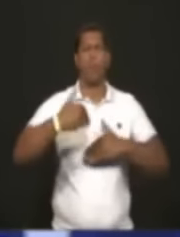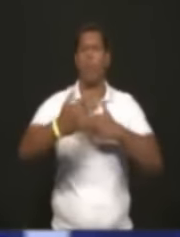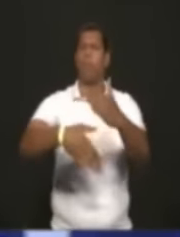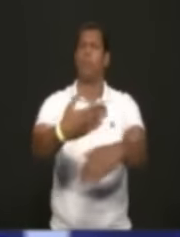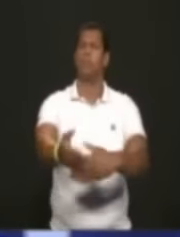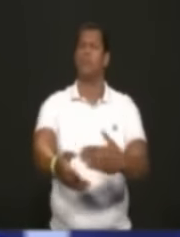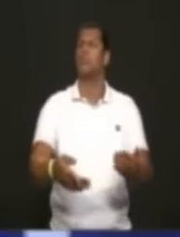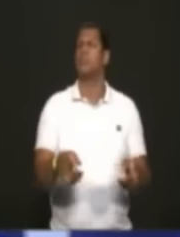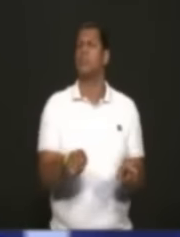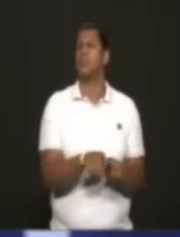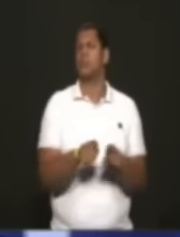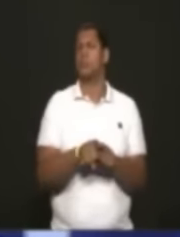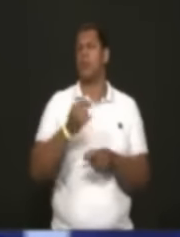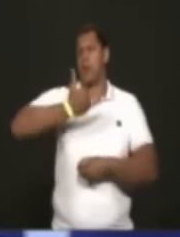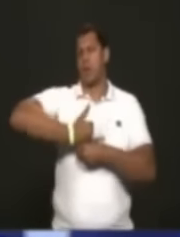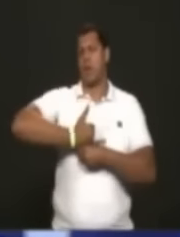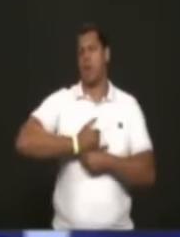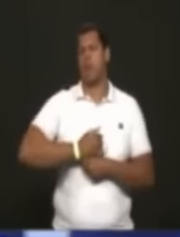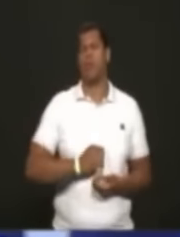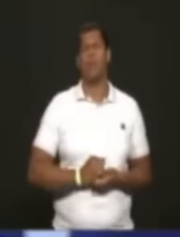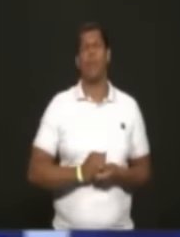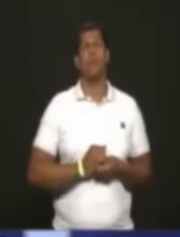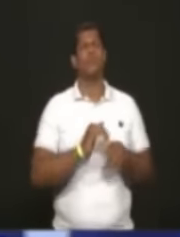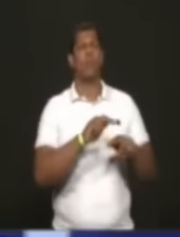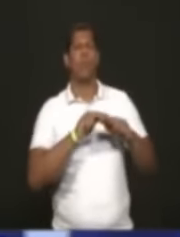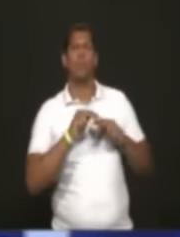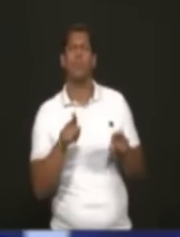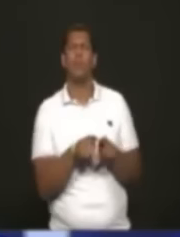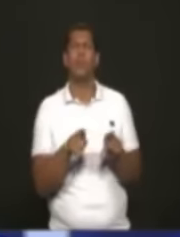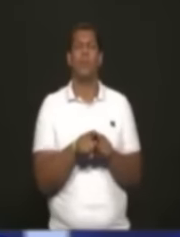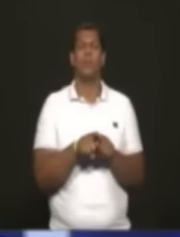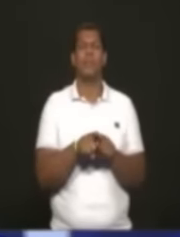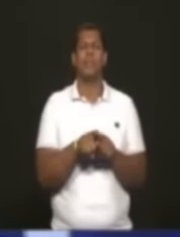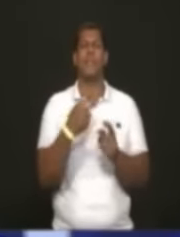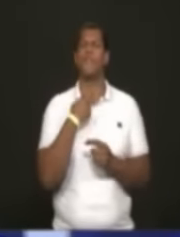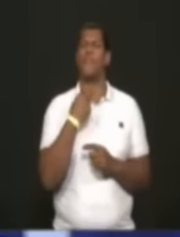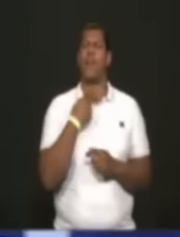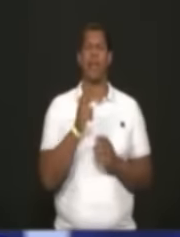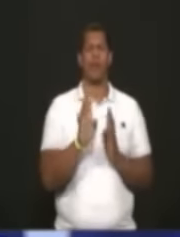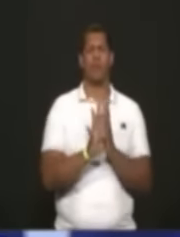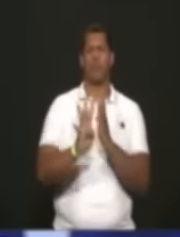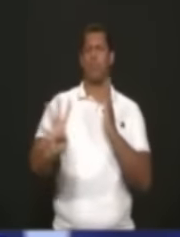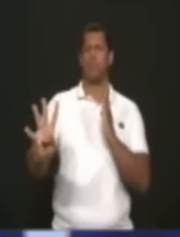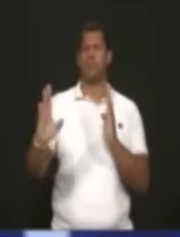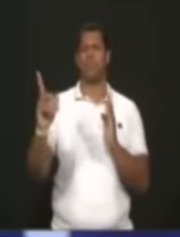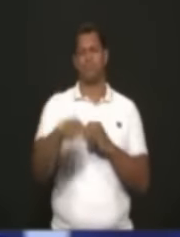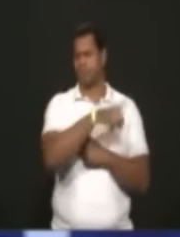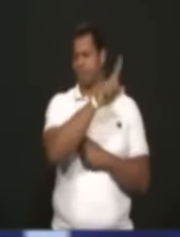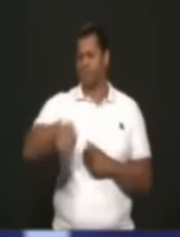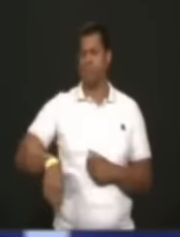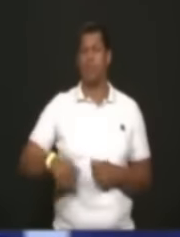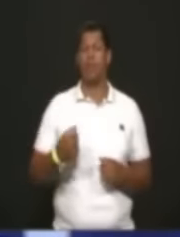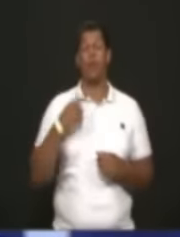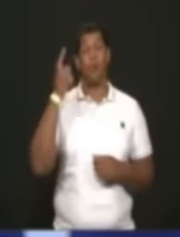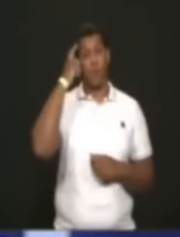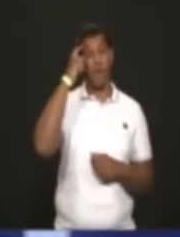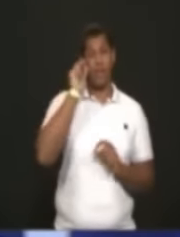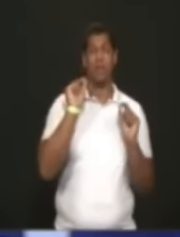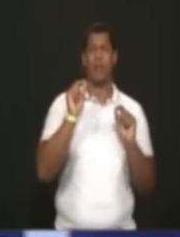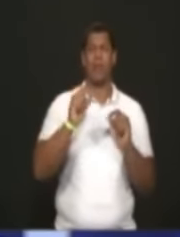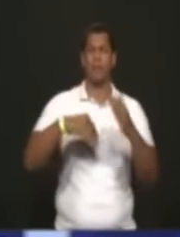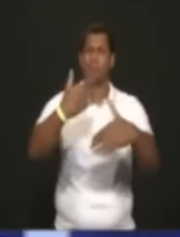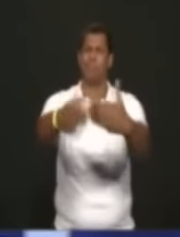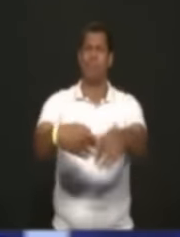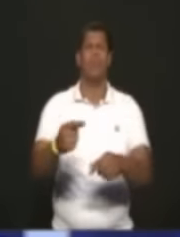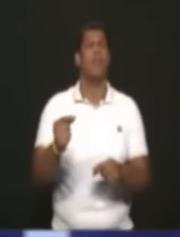capital e isso permitiu que a gente praticamente zerasse a fila de creches. Então, a ideia é estender isso. Eu vou além, Nunes. Eu acho